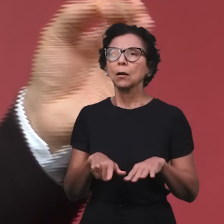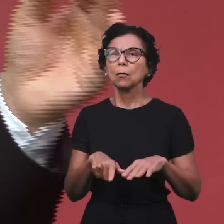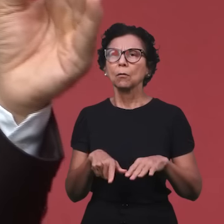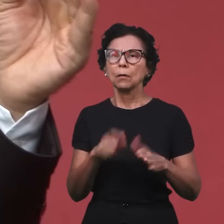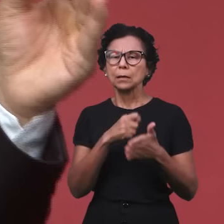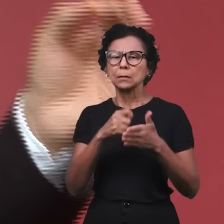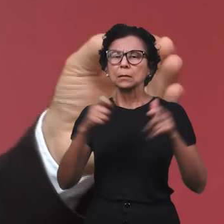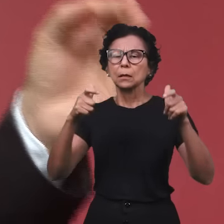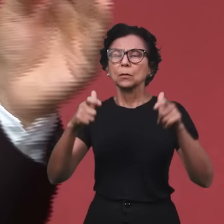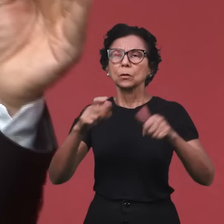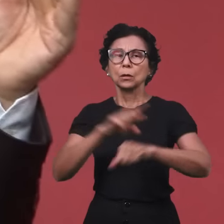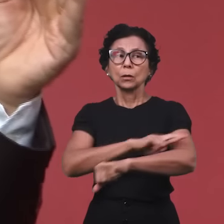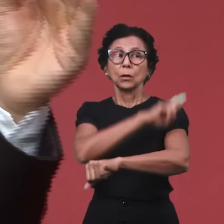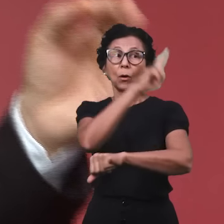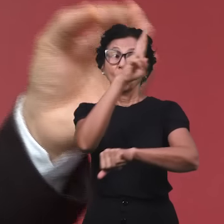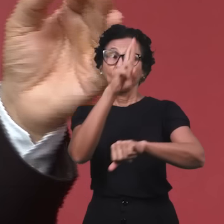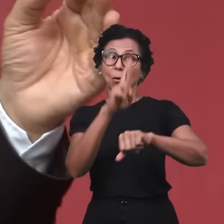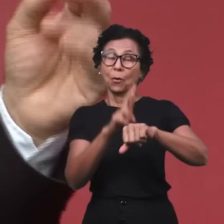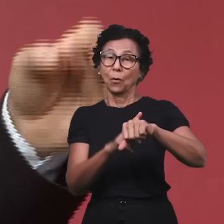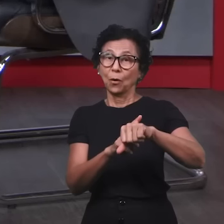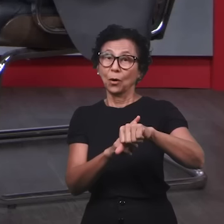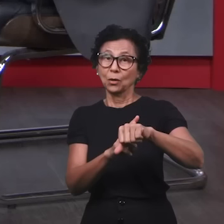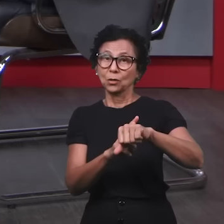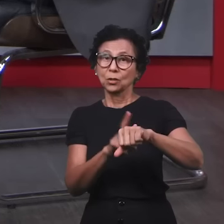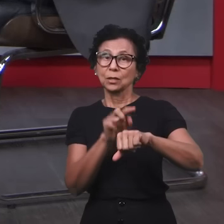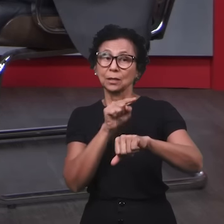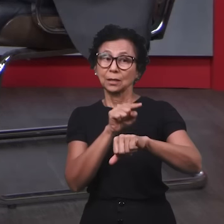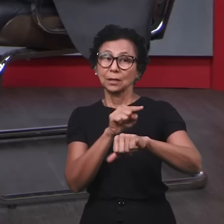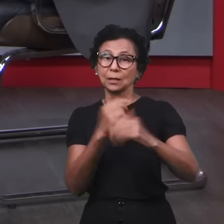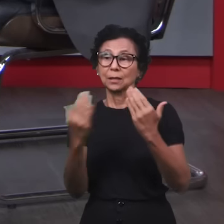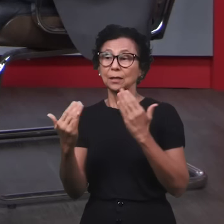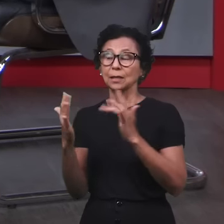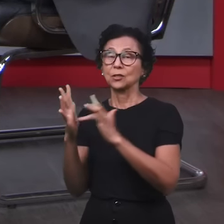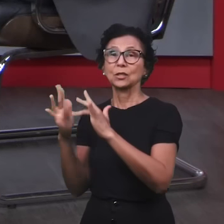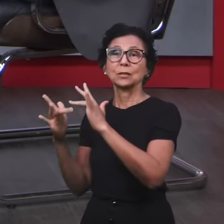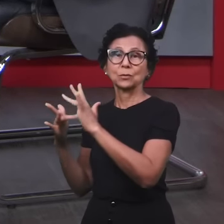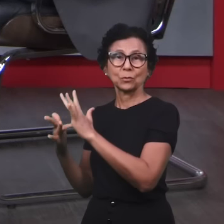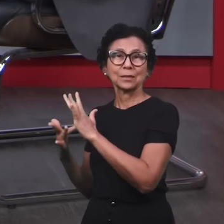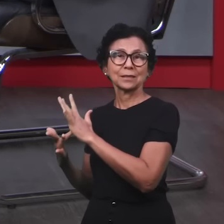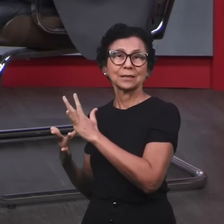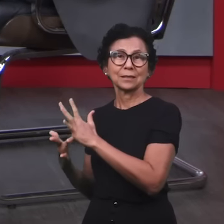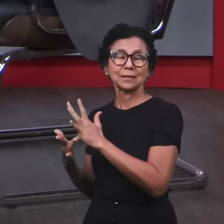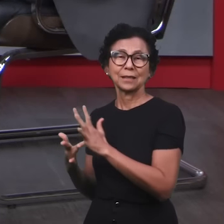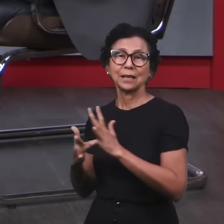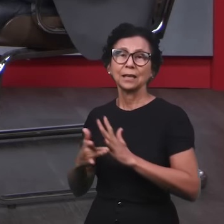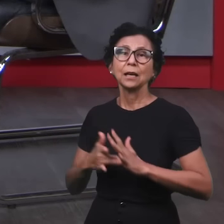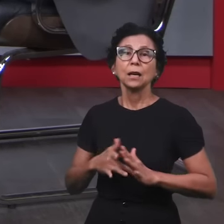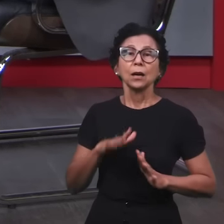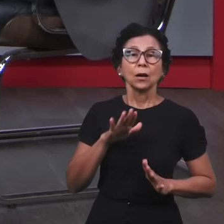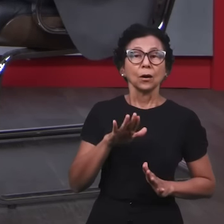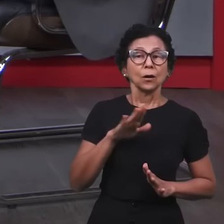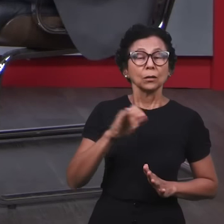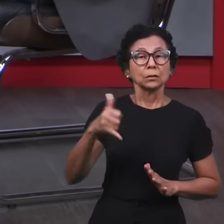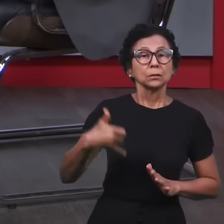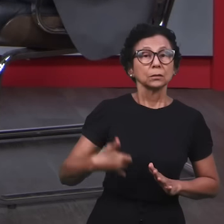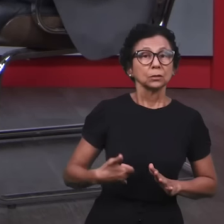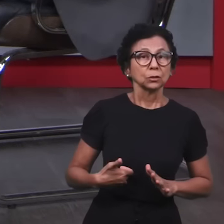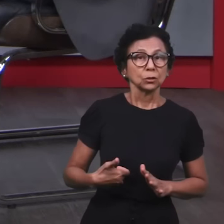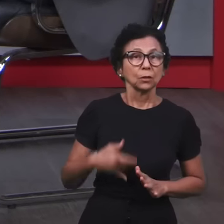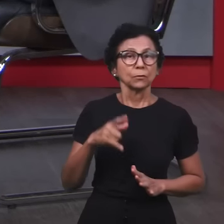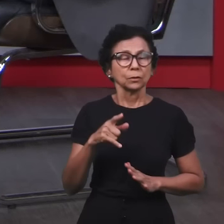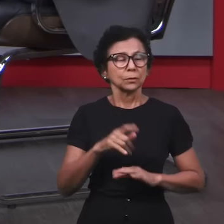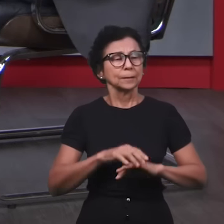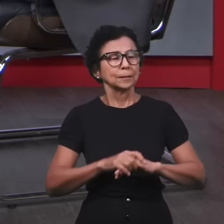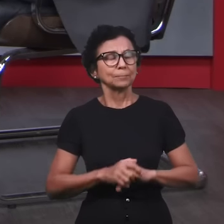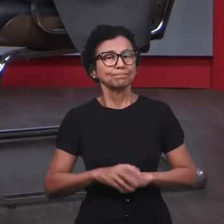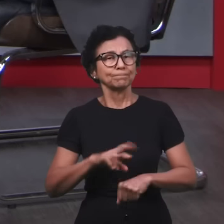a operação da palavra, Jesus é a palavra, Jesus é a rocha. Ele disse, olha, e essa palavra tem um valor na rocha. Essa